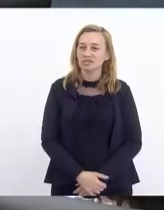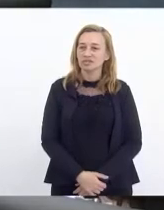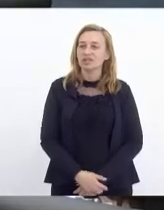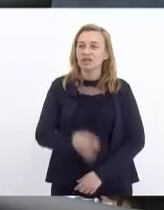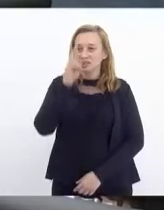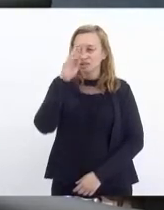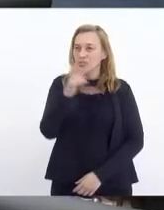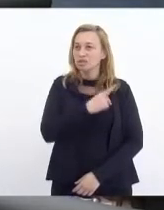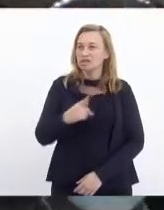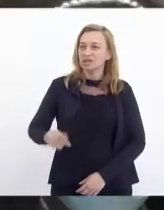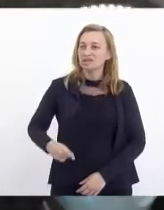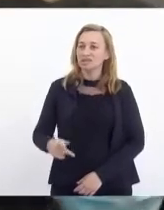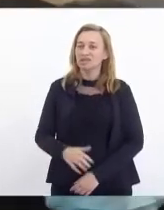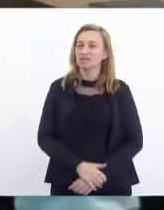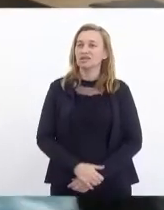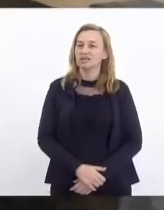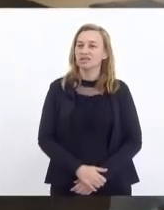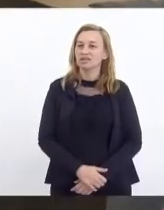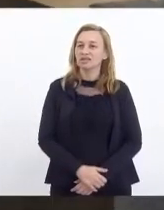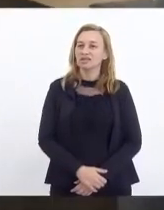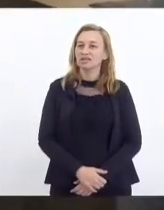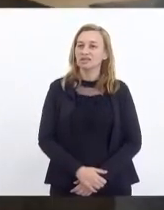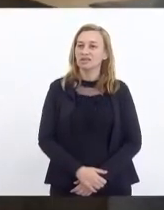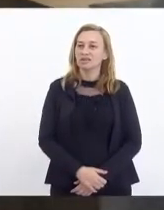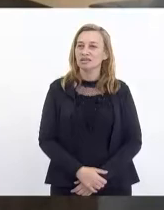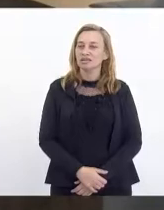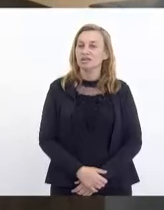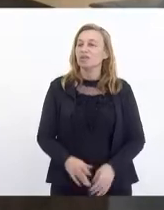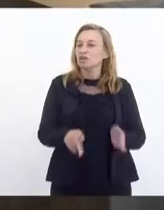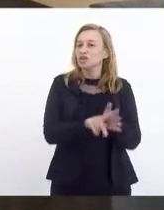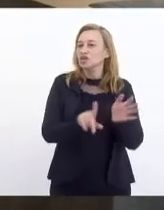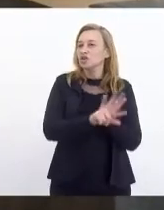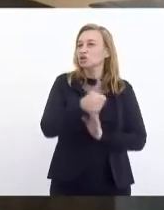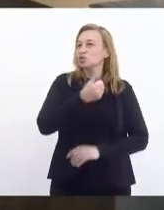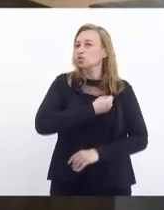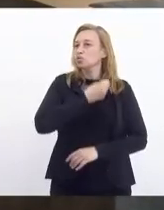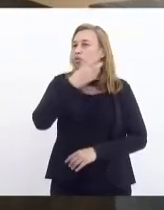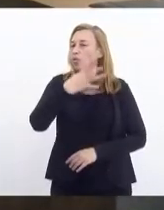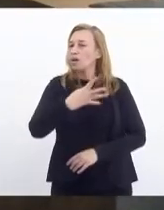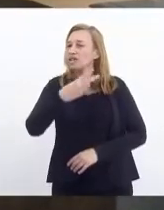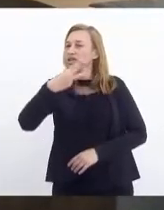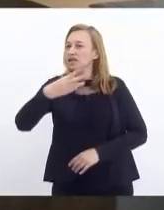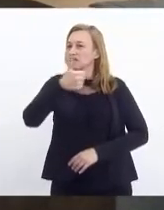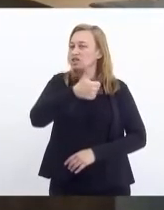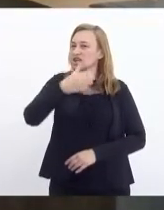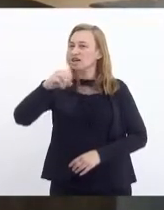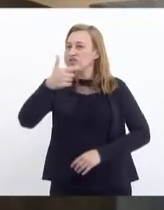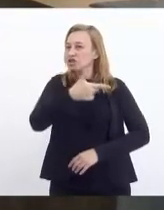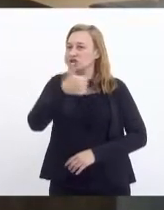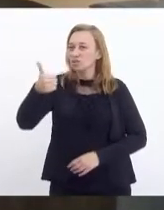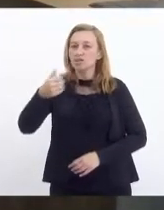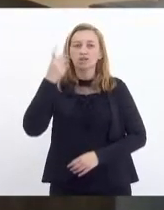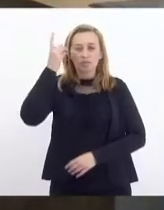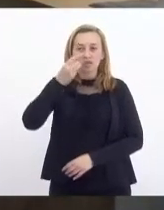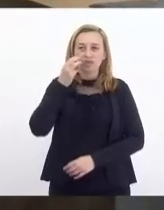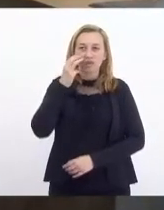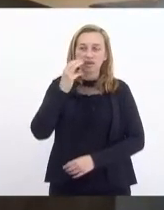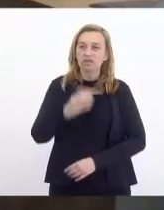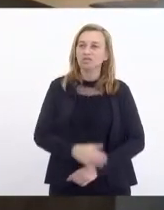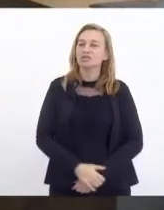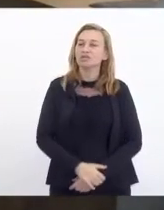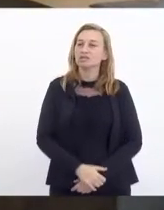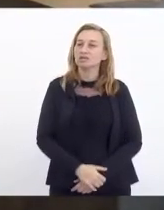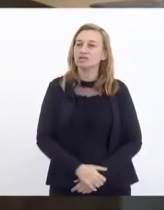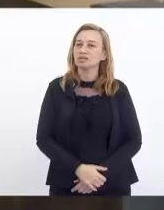Senhor presidente, parecer ao projeto de lei número 4310 de 2021, deputado Valdec Carneiro,